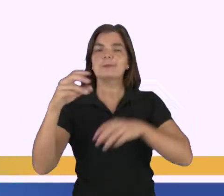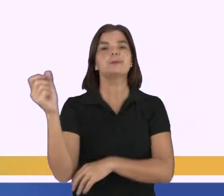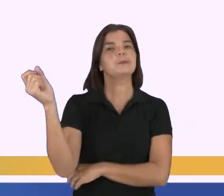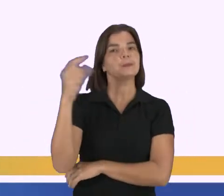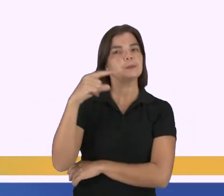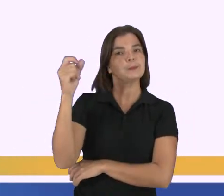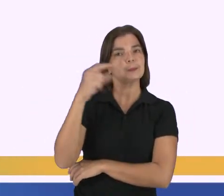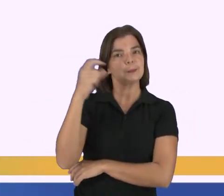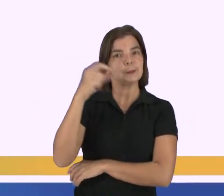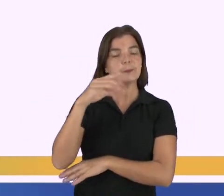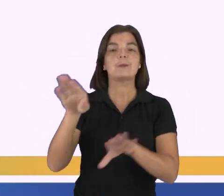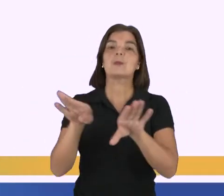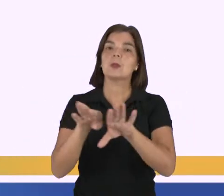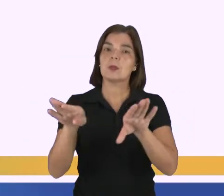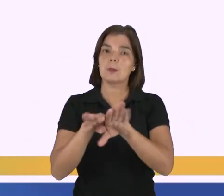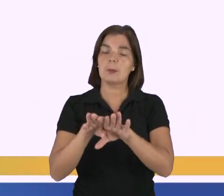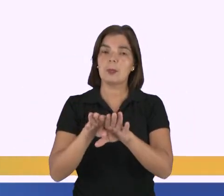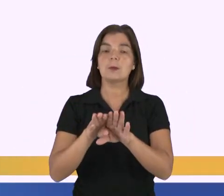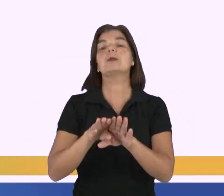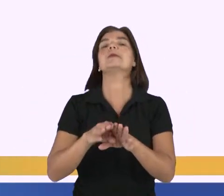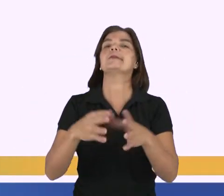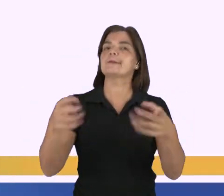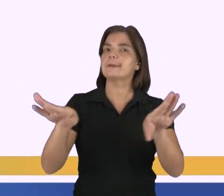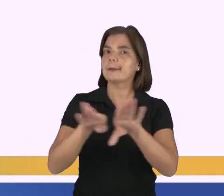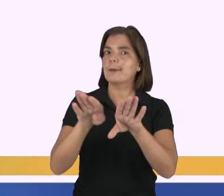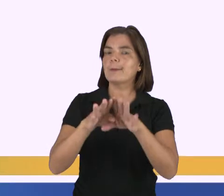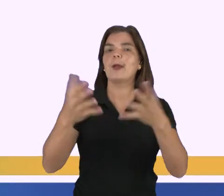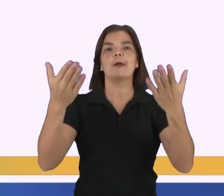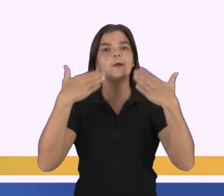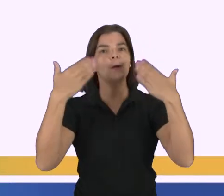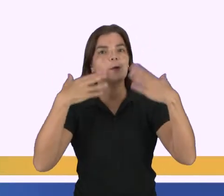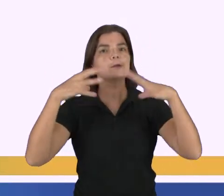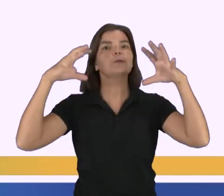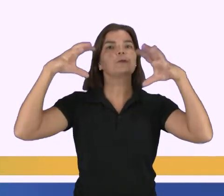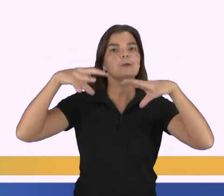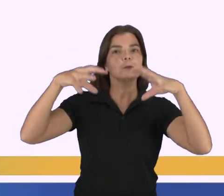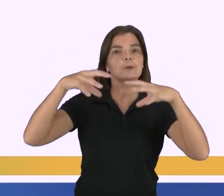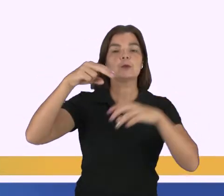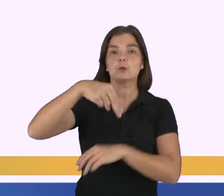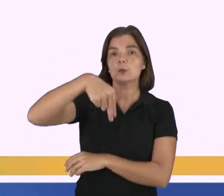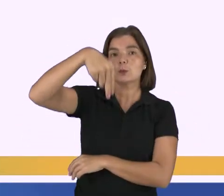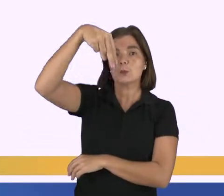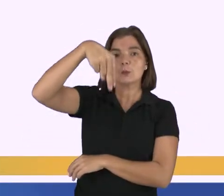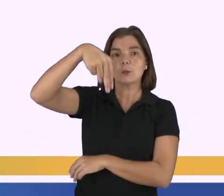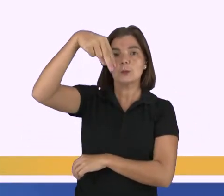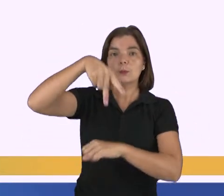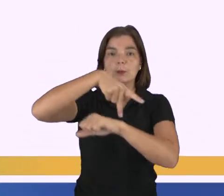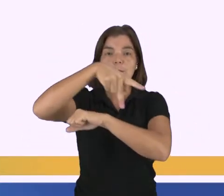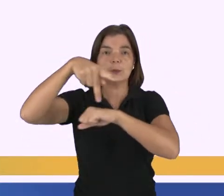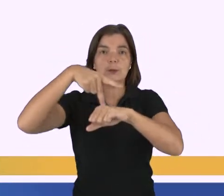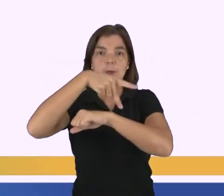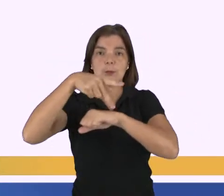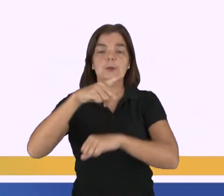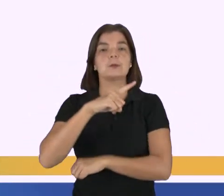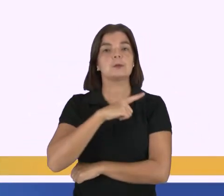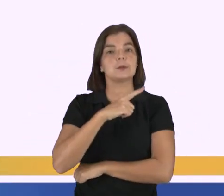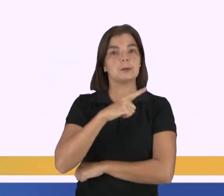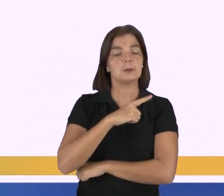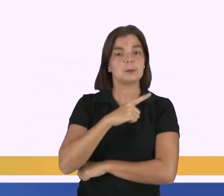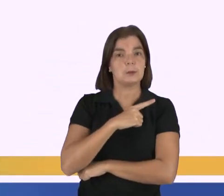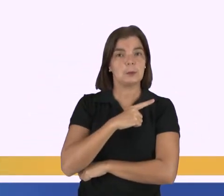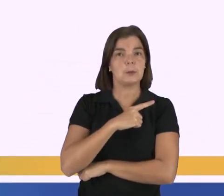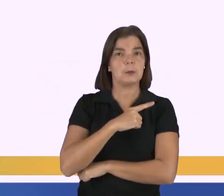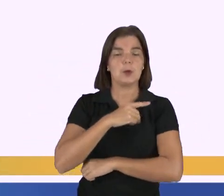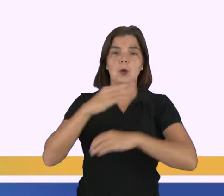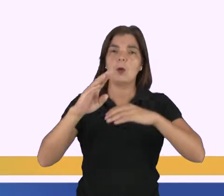azul, equatorial, quente, úmido, mais ao norte do país, nós temos aí